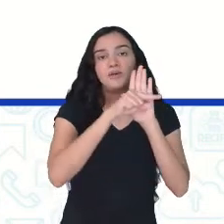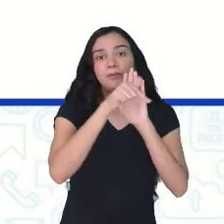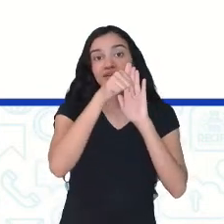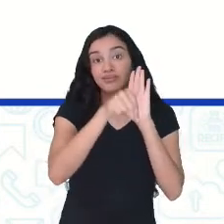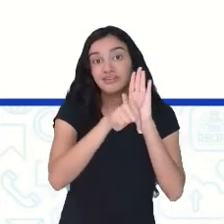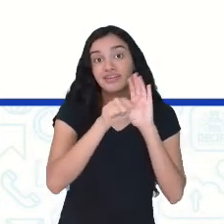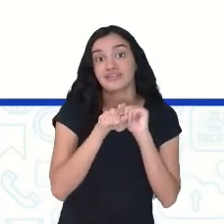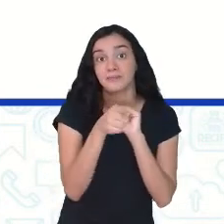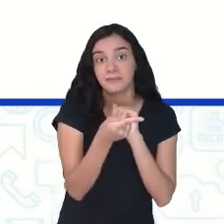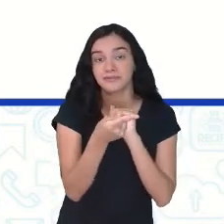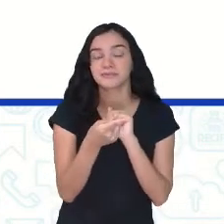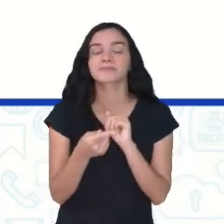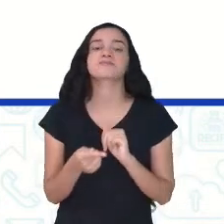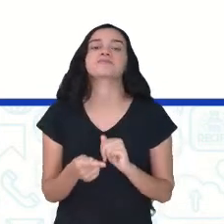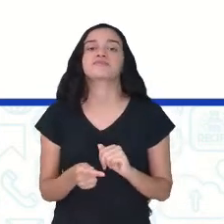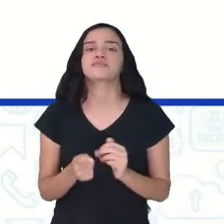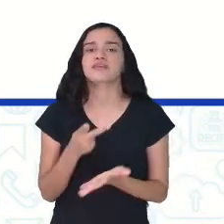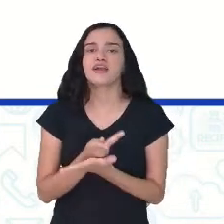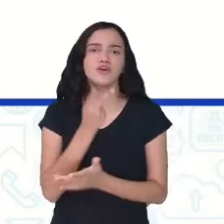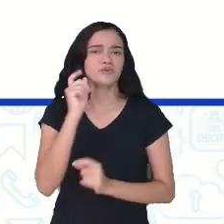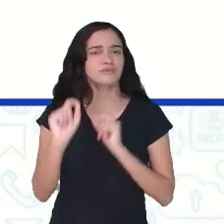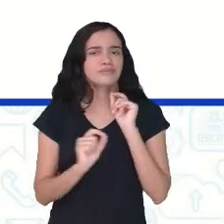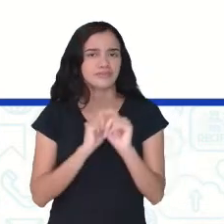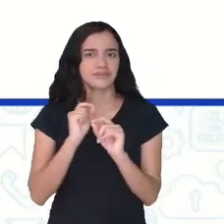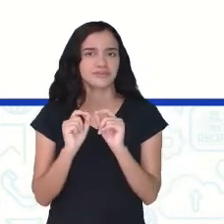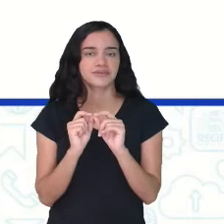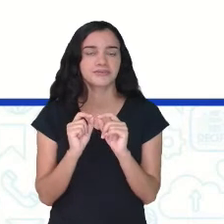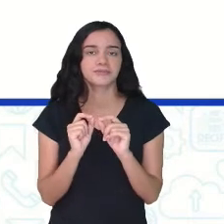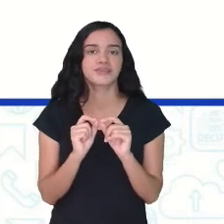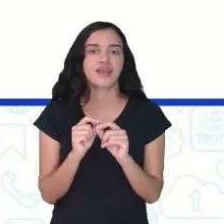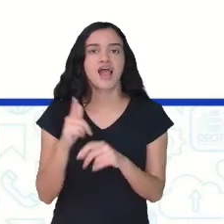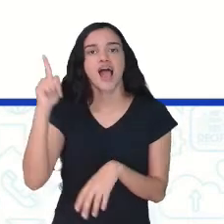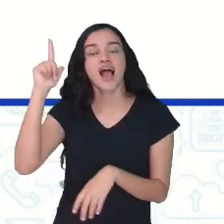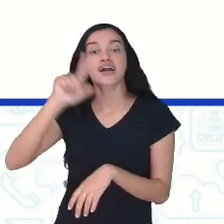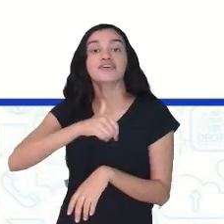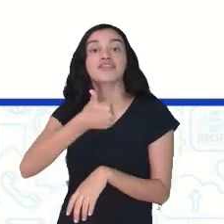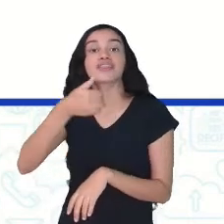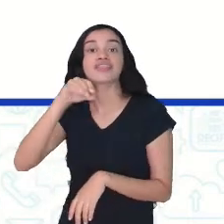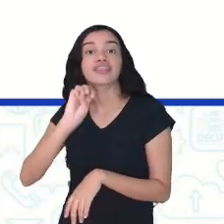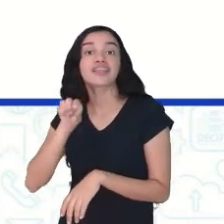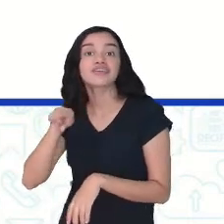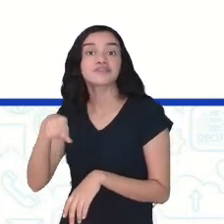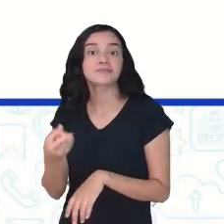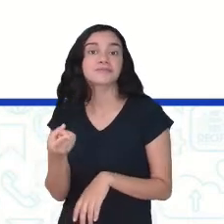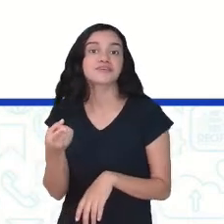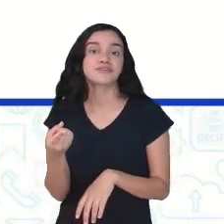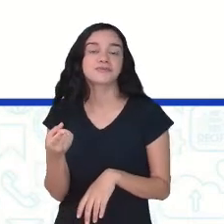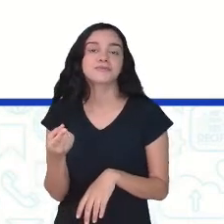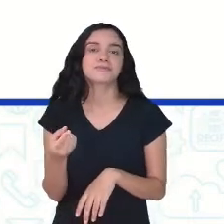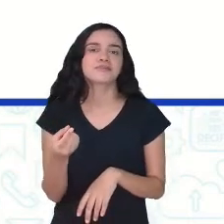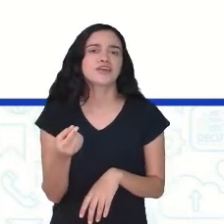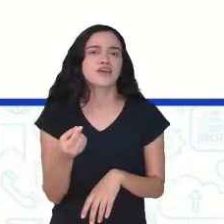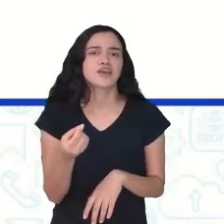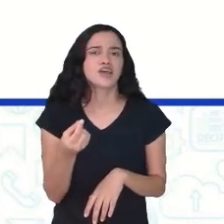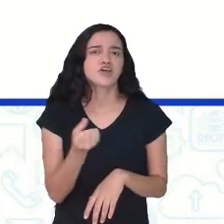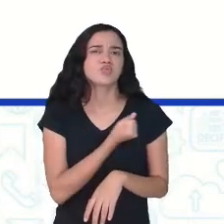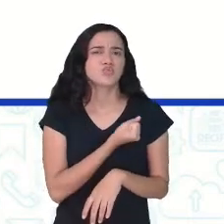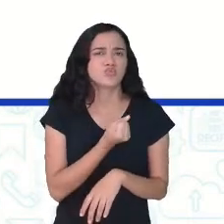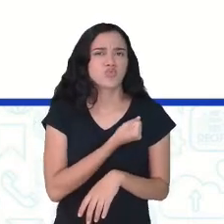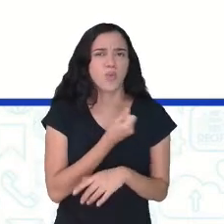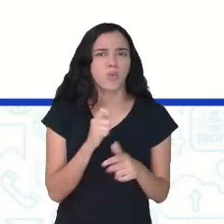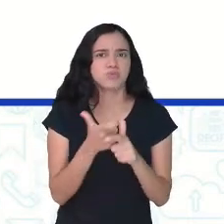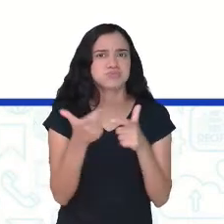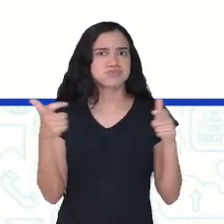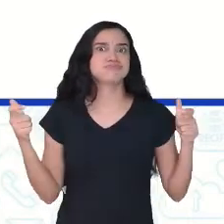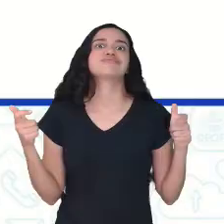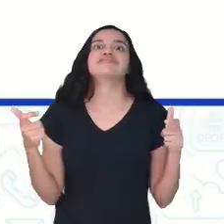7.000. Aí o que foi que ele fez? Ele ganhou 10.000. Esses números estão meio exagerados,